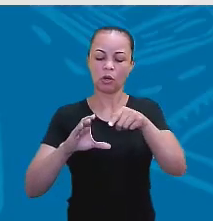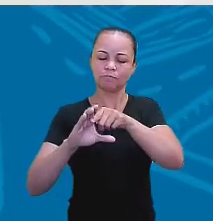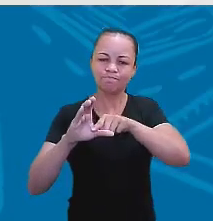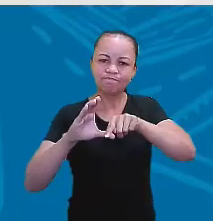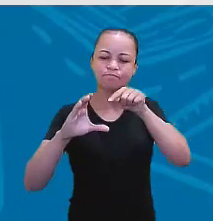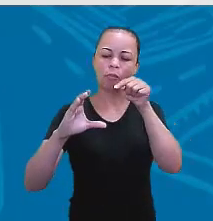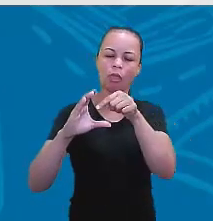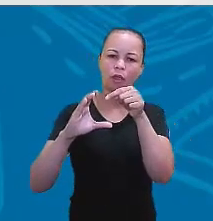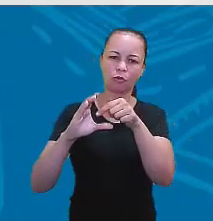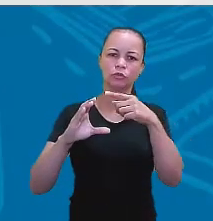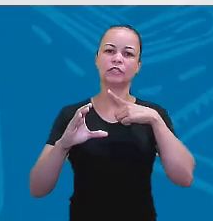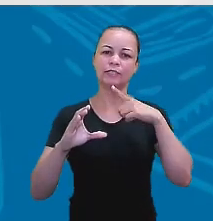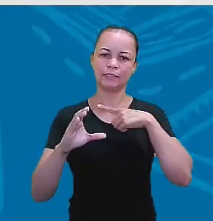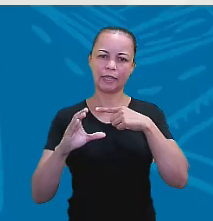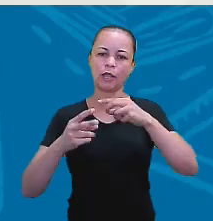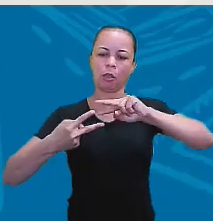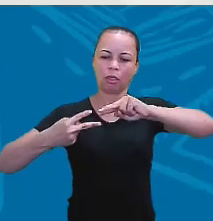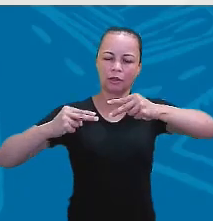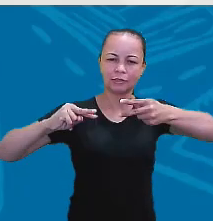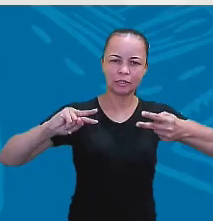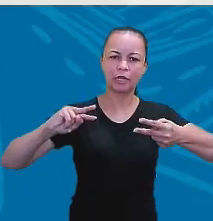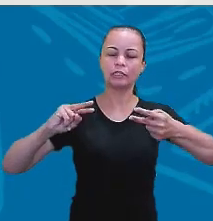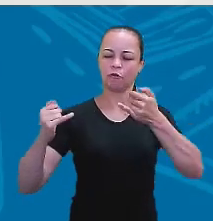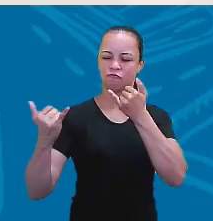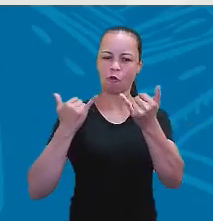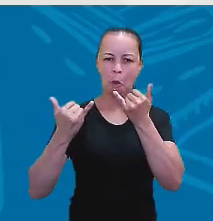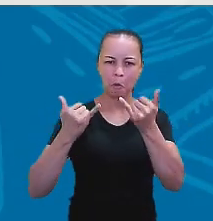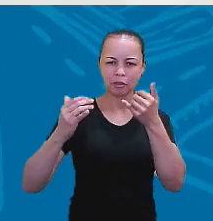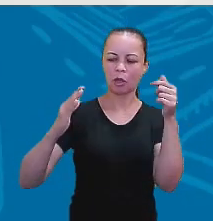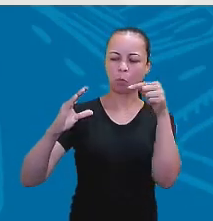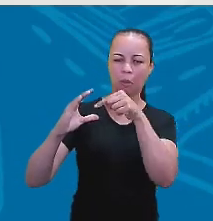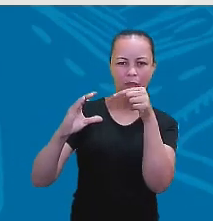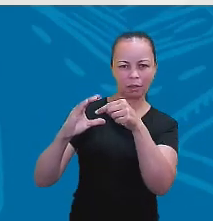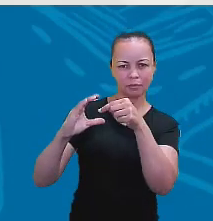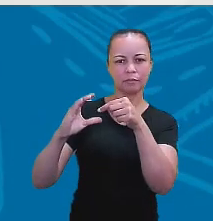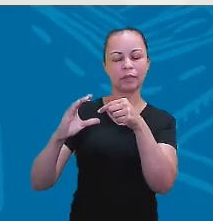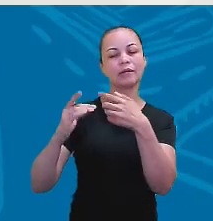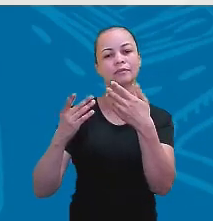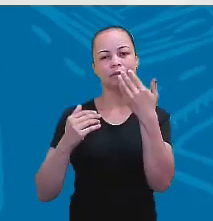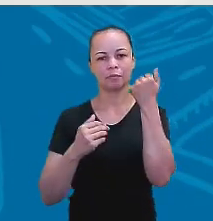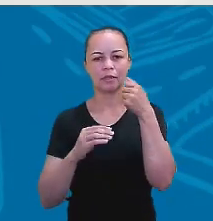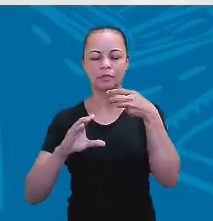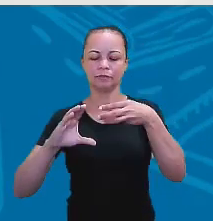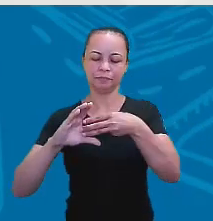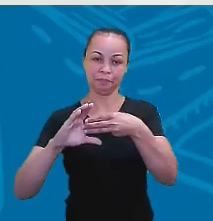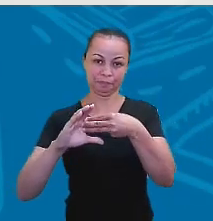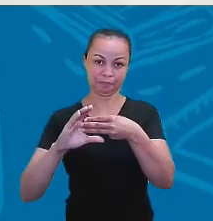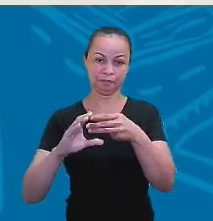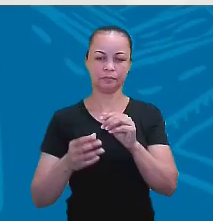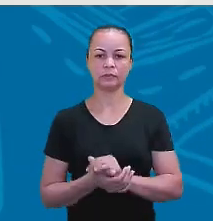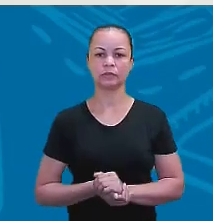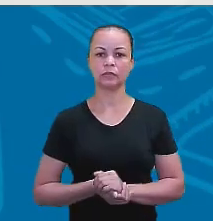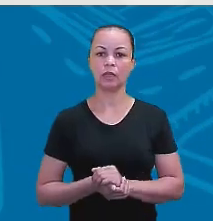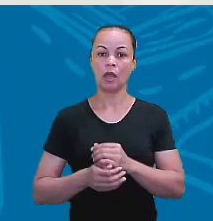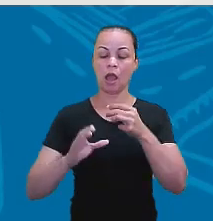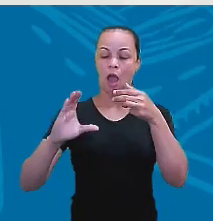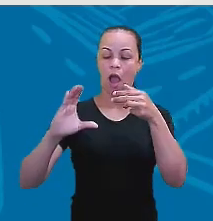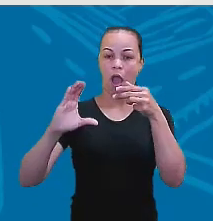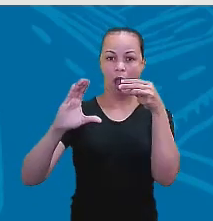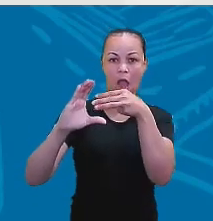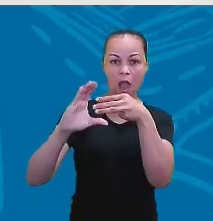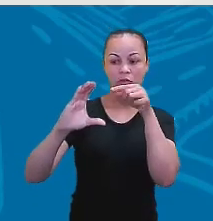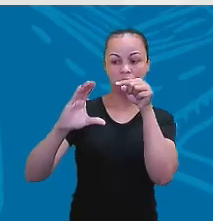patrimônio genético da célula. É lá onde estão as informações da célula para a célula ser quem ela é. A célula, a função dela, ou